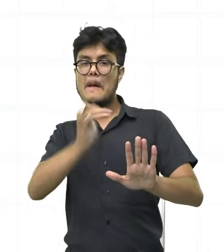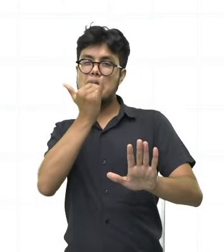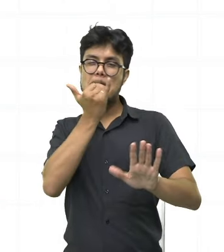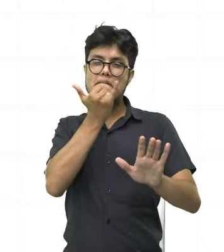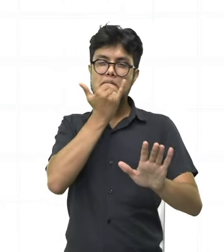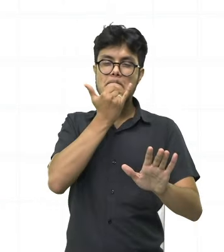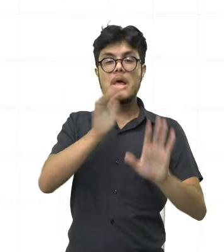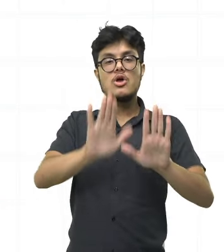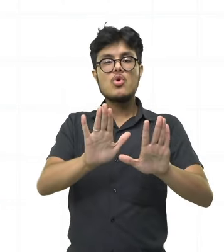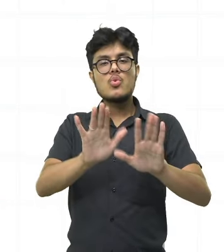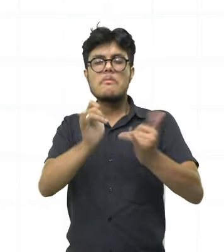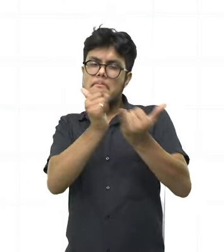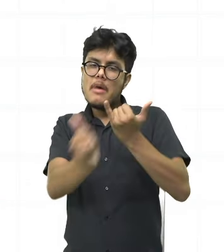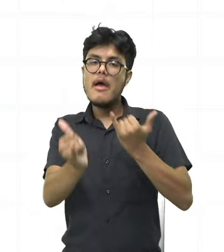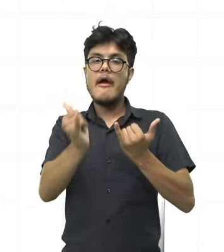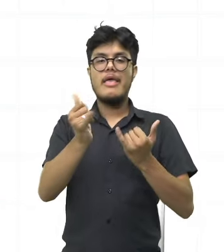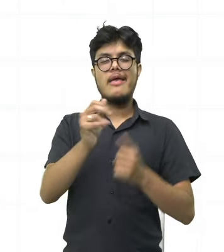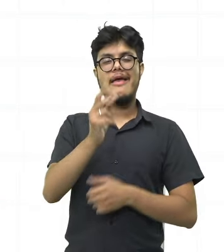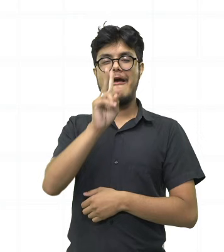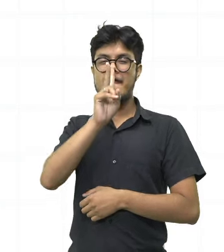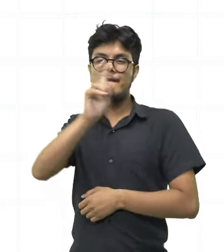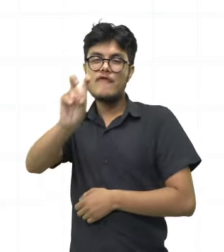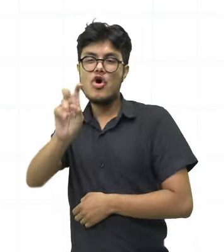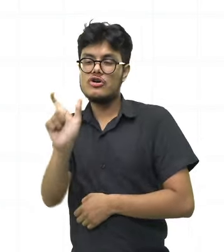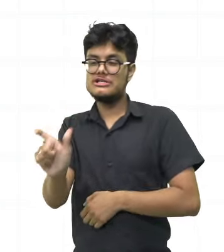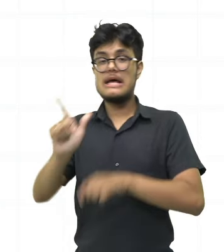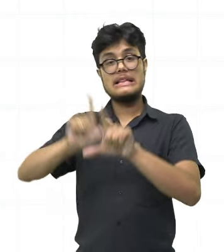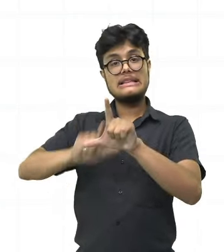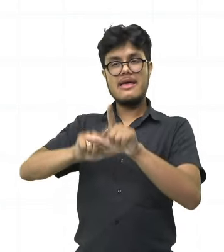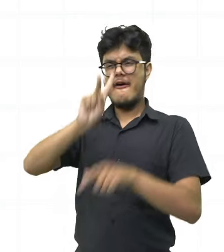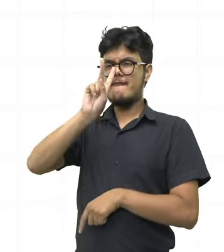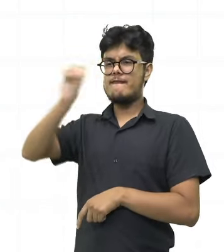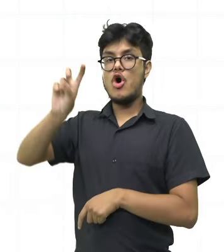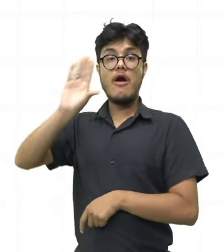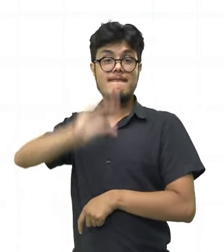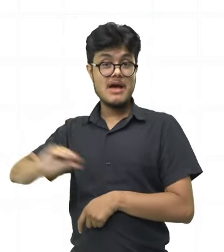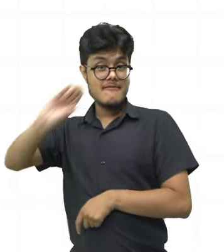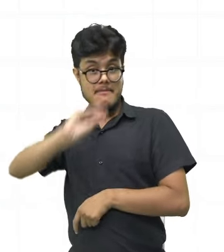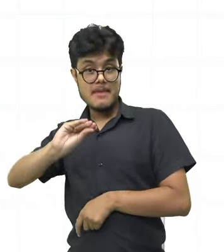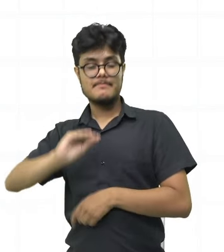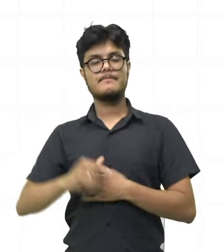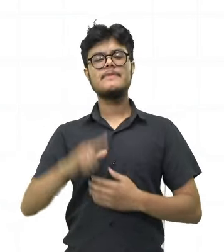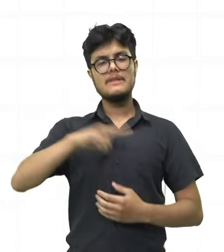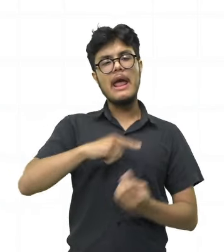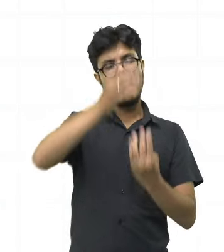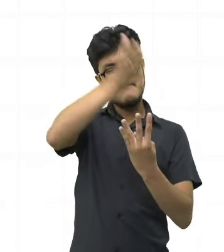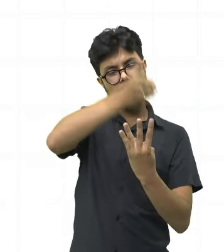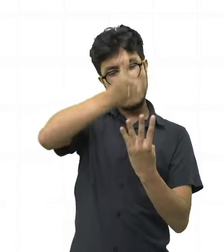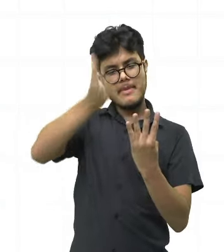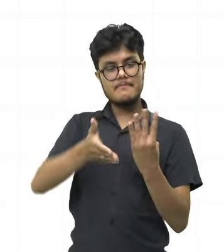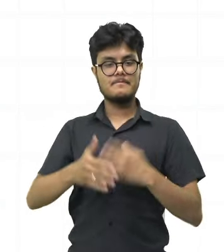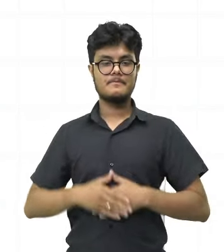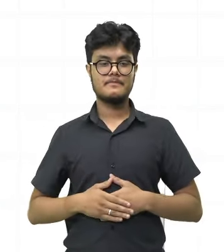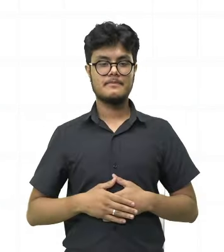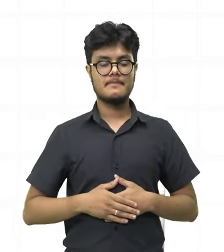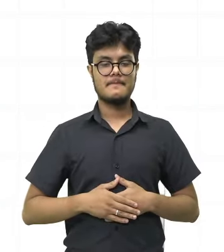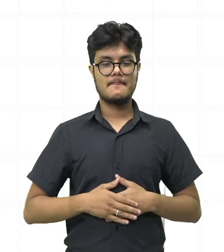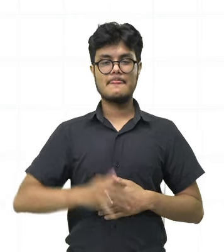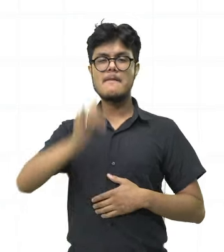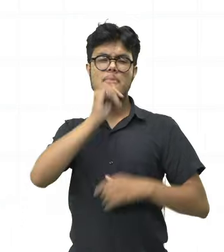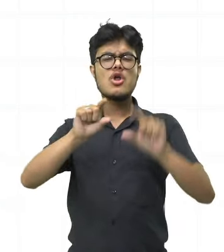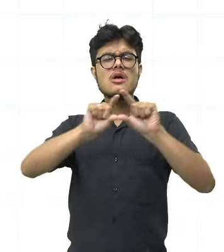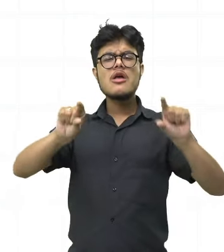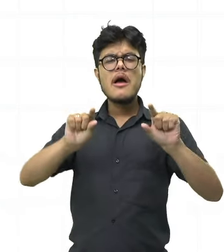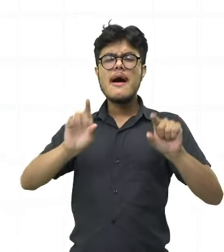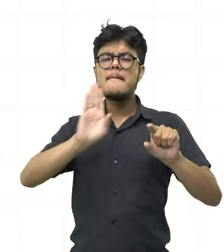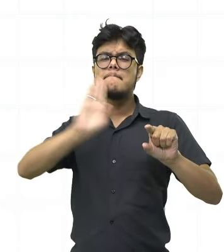né? Vai até a sílaba mais forte, a sílaba tônica, tem toda uma situação, tá? Então, vamos lá. Aqui, olha. Minha terra tem